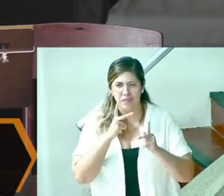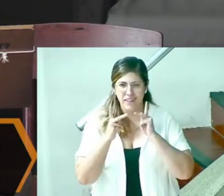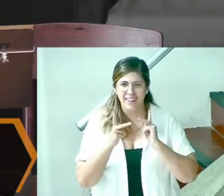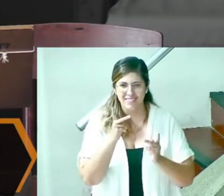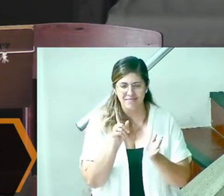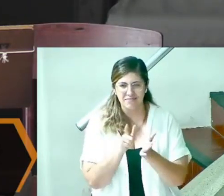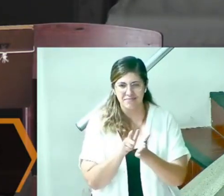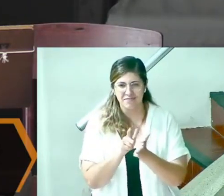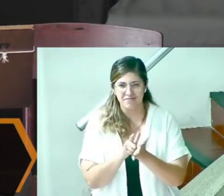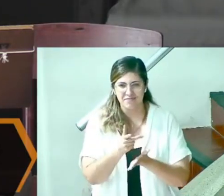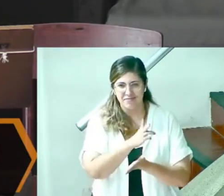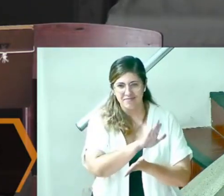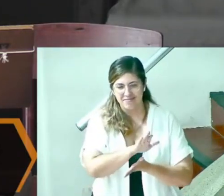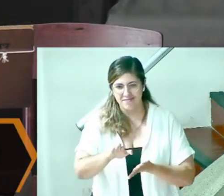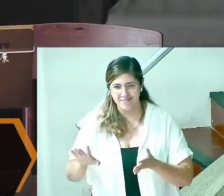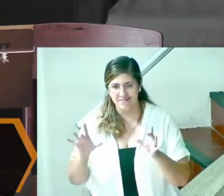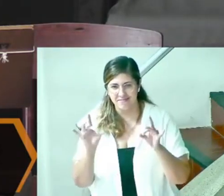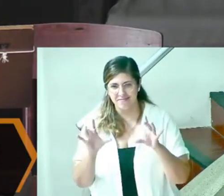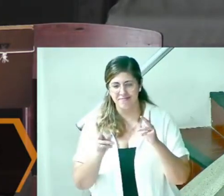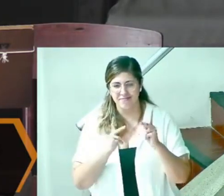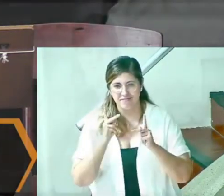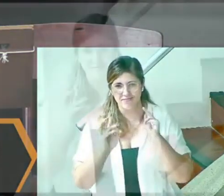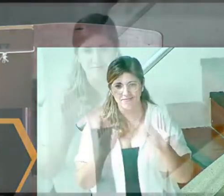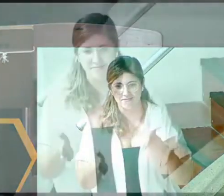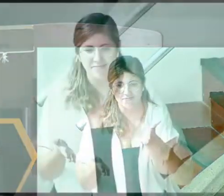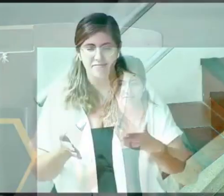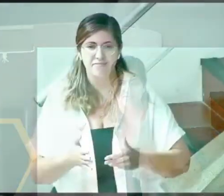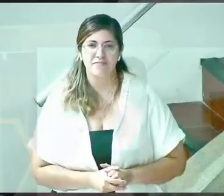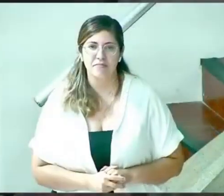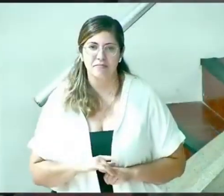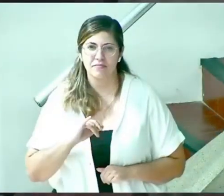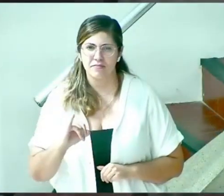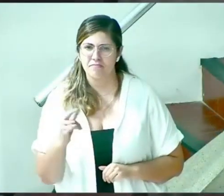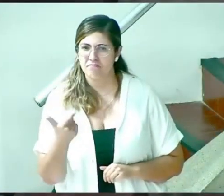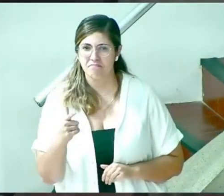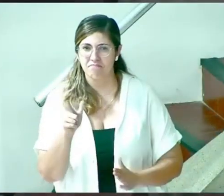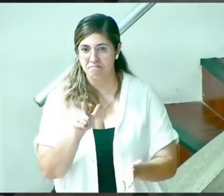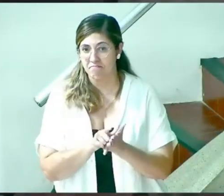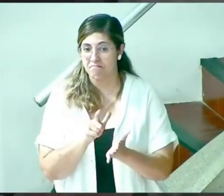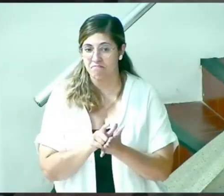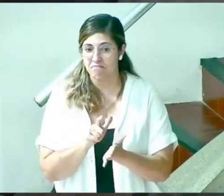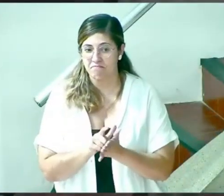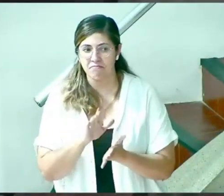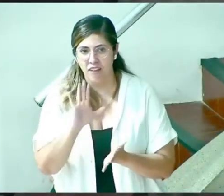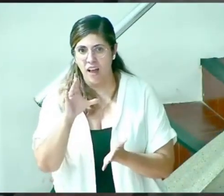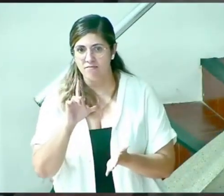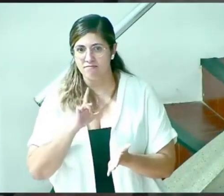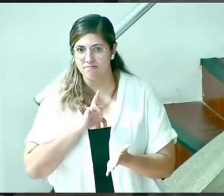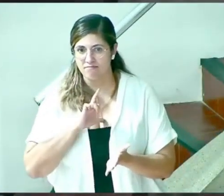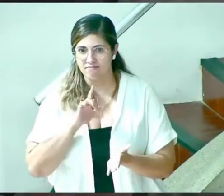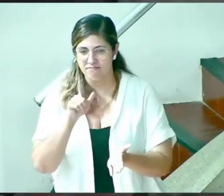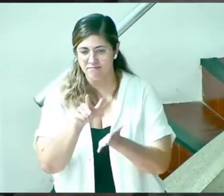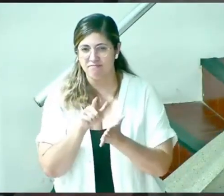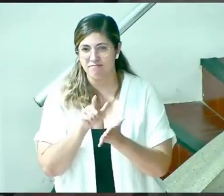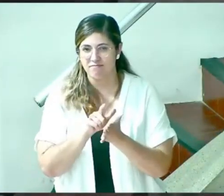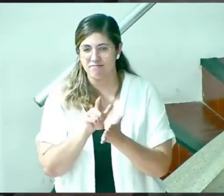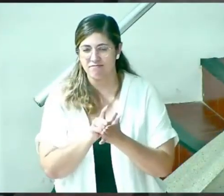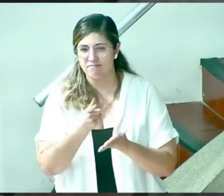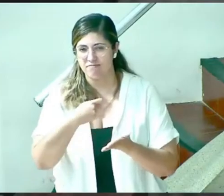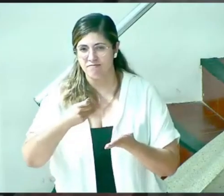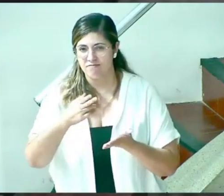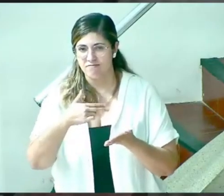nossas crianças. E se você não pegou a pasta, estou vendo que já pegaram as pastas, mas se alguma